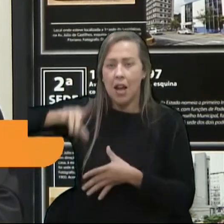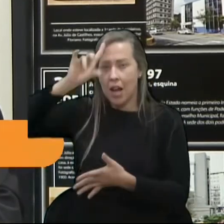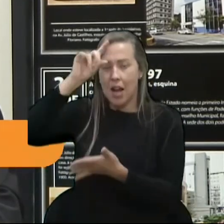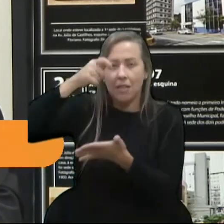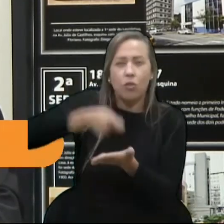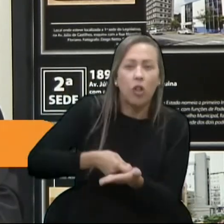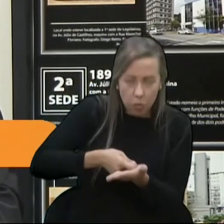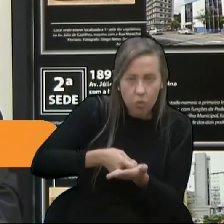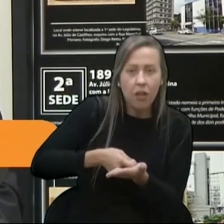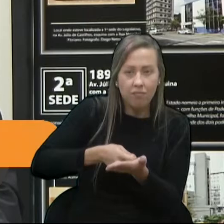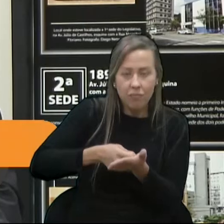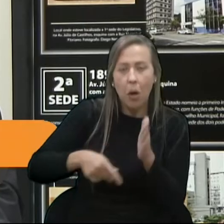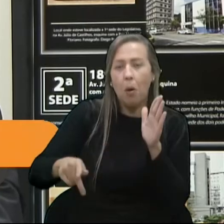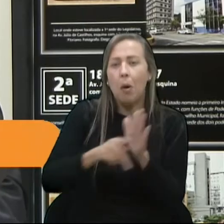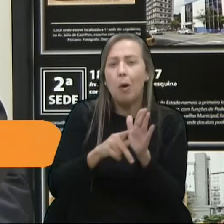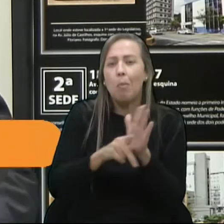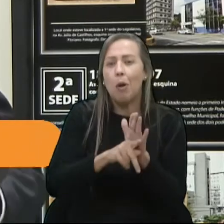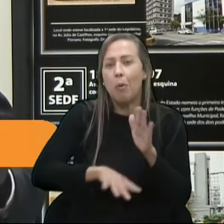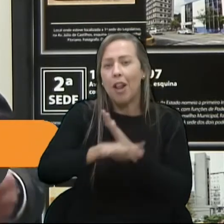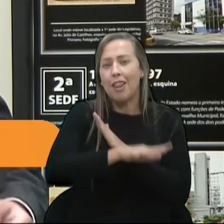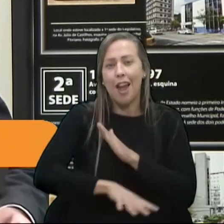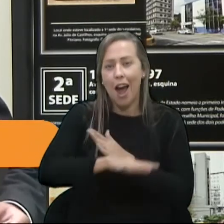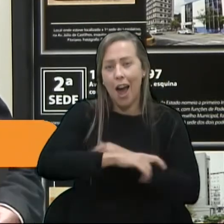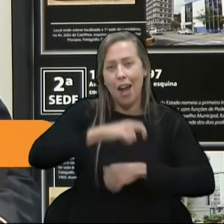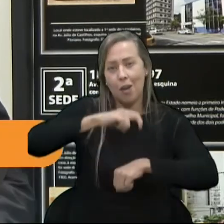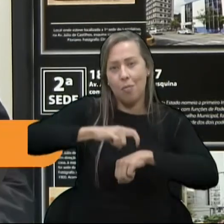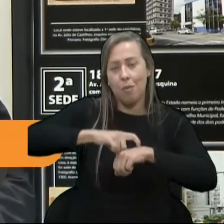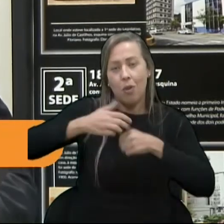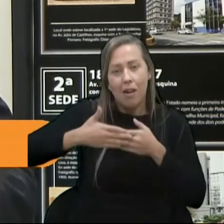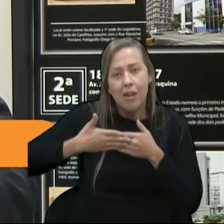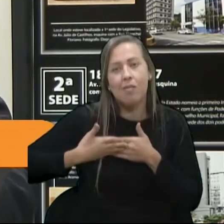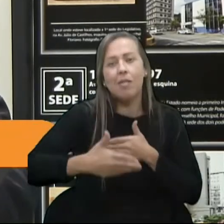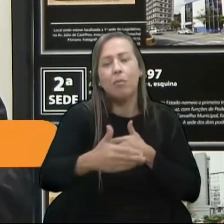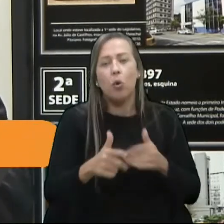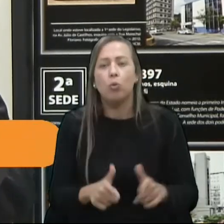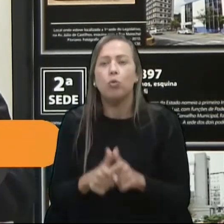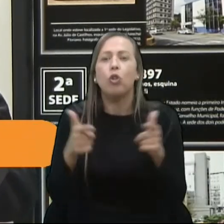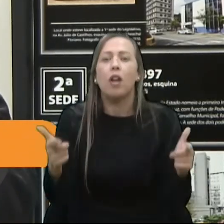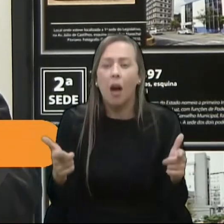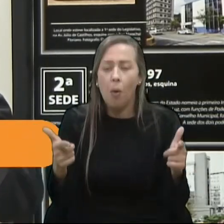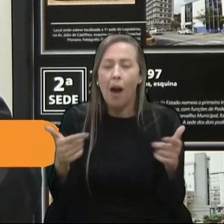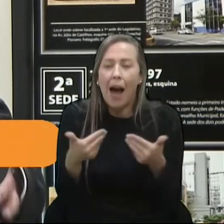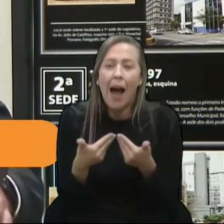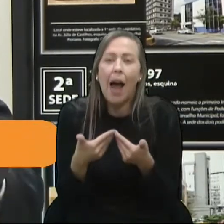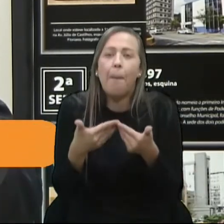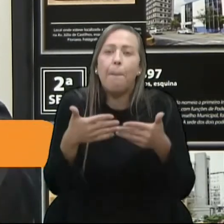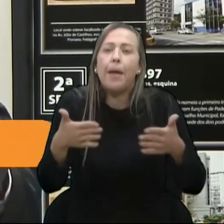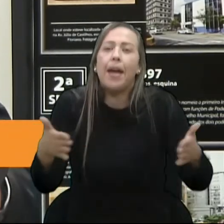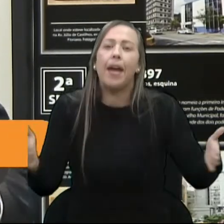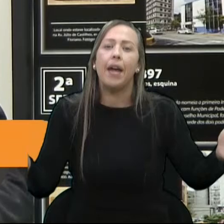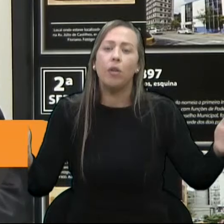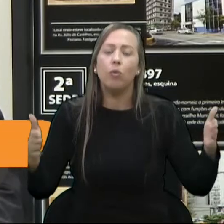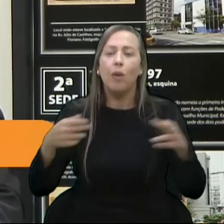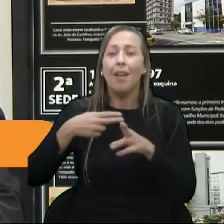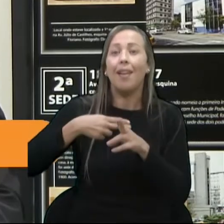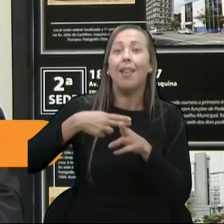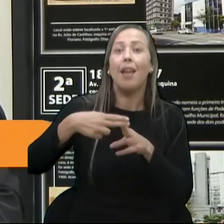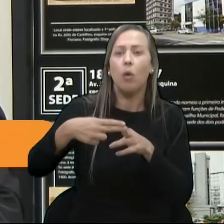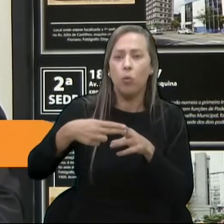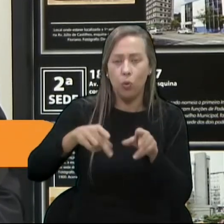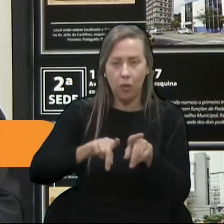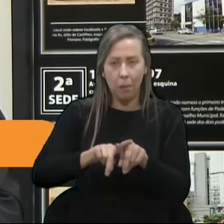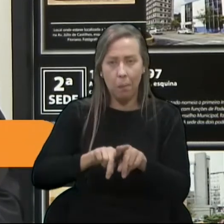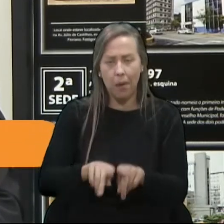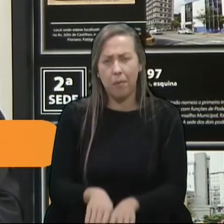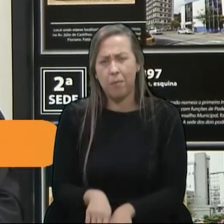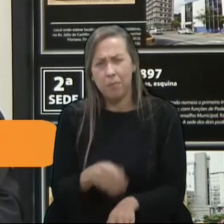aspectos engajados e pudesse então produzir um jornalismo um pouco mais imparcial, neutro, digamos assim.